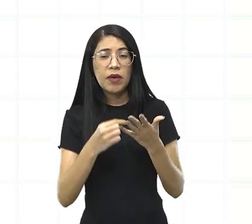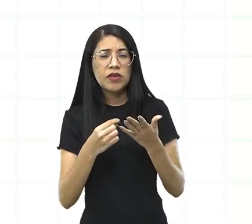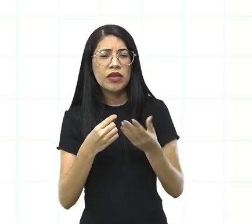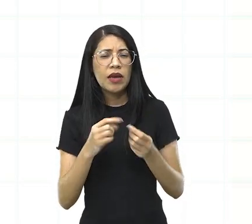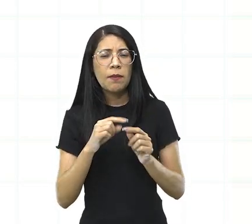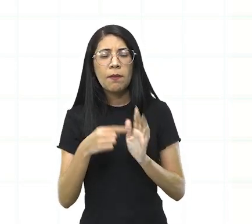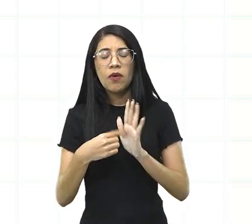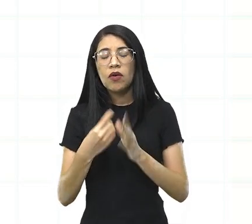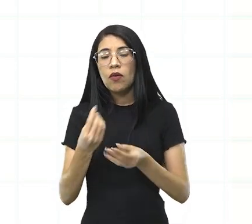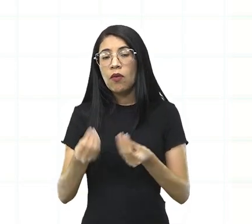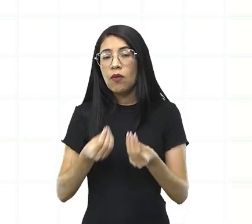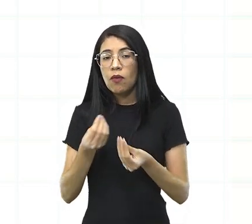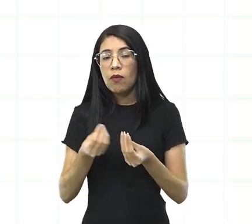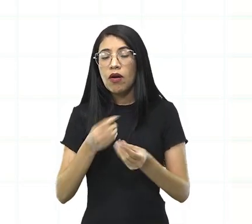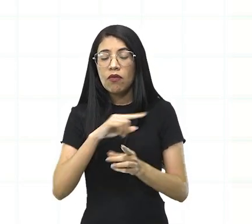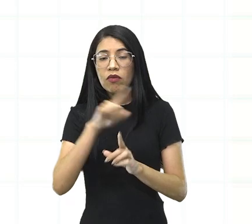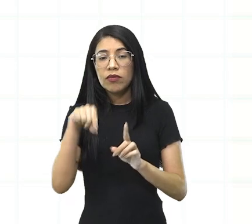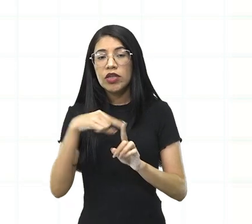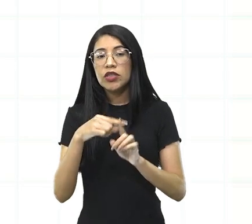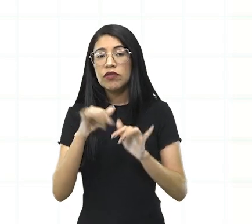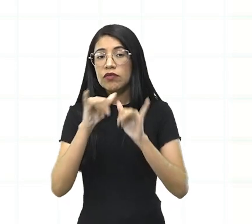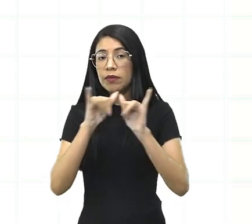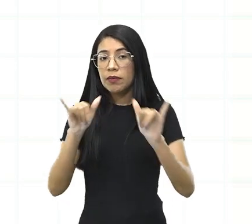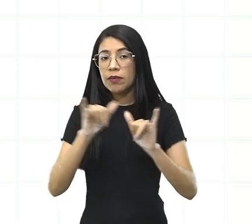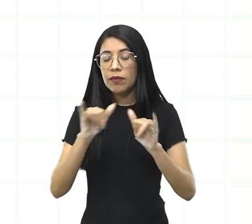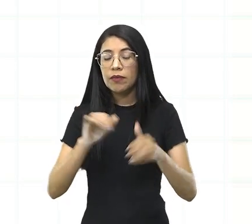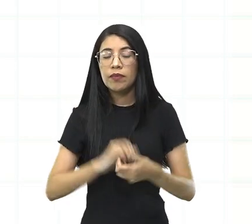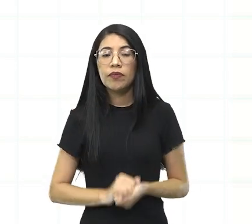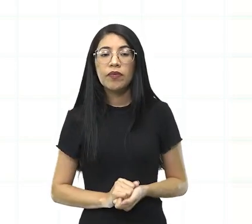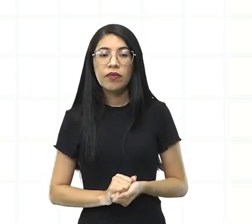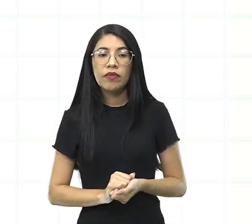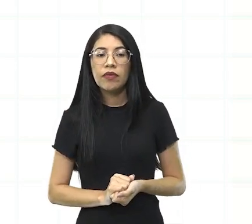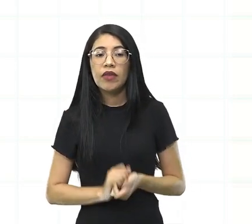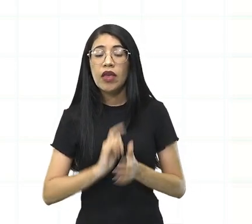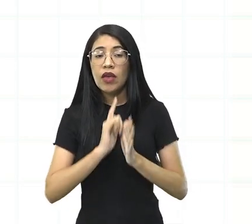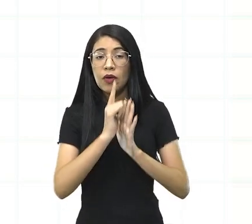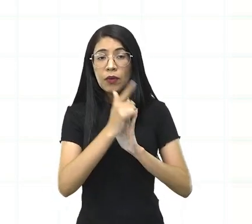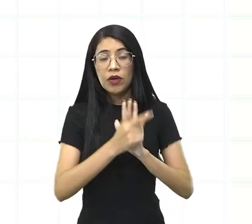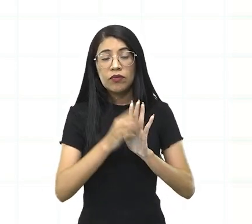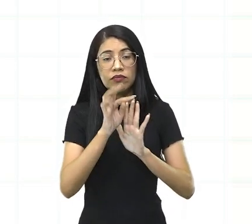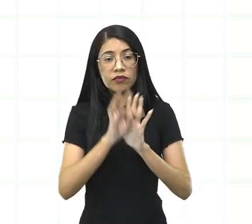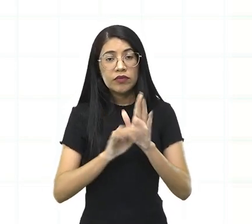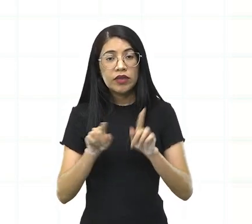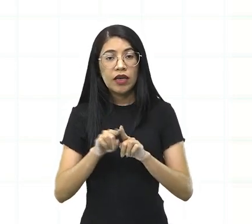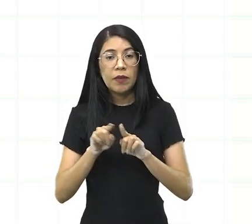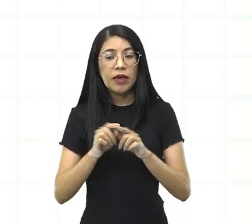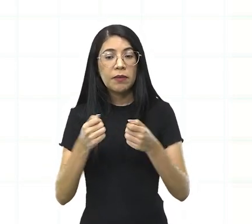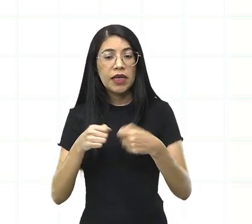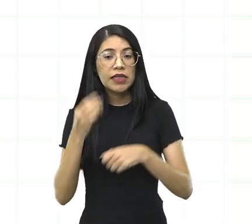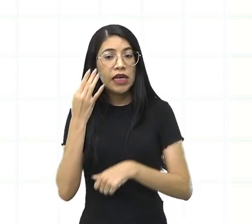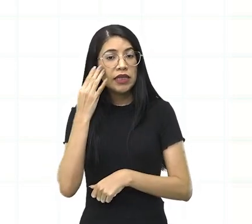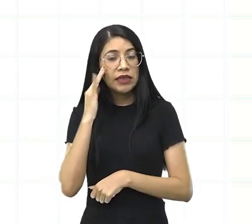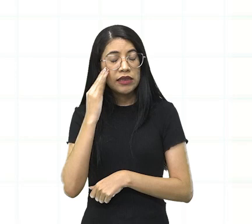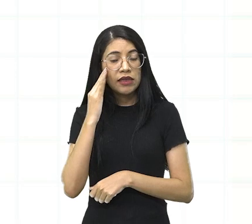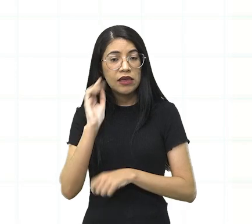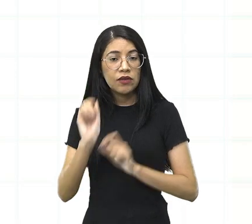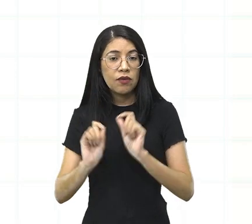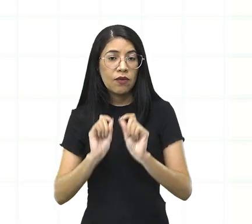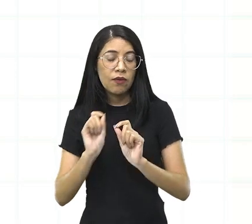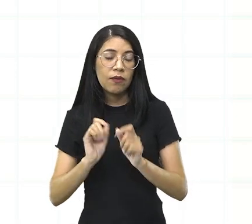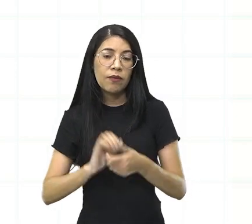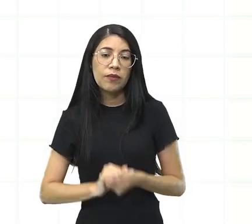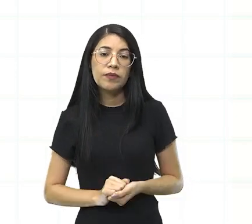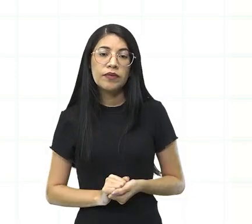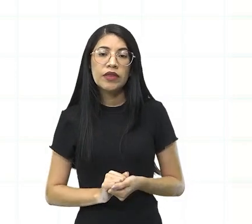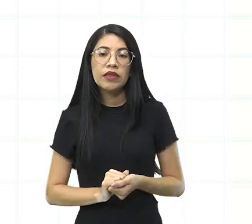a função da nossa propaganda. É um gênero discursivo, porque é um gênero interpretativo, né? Que a gente vai ali,